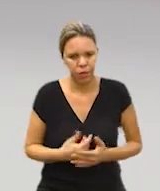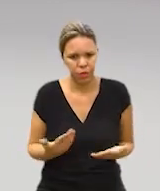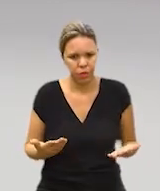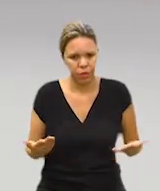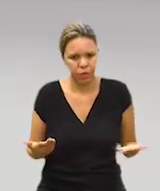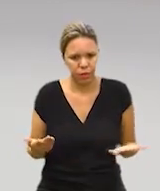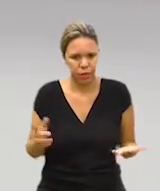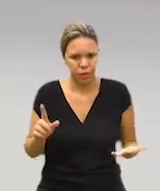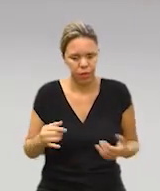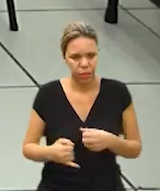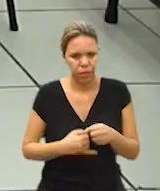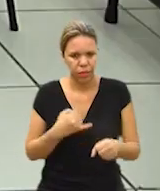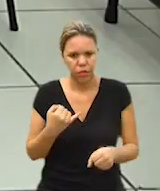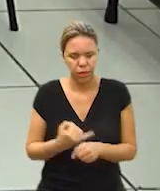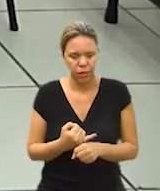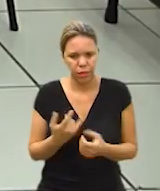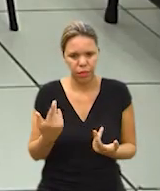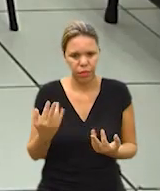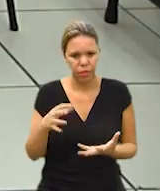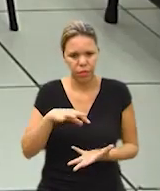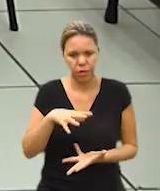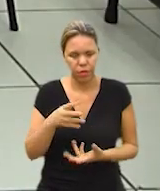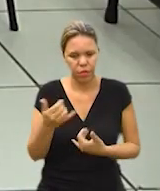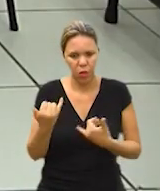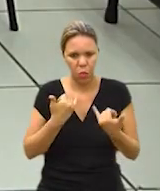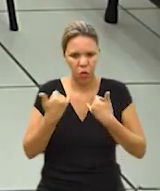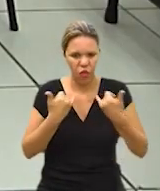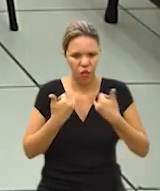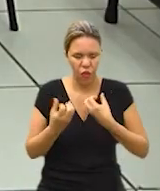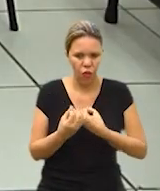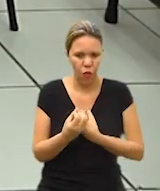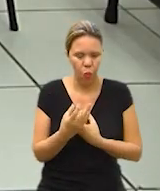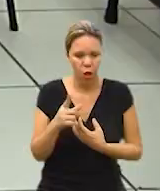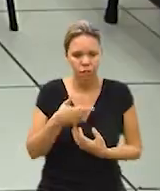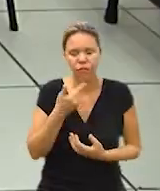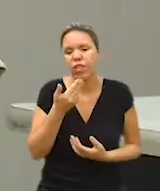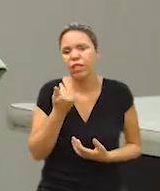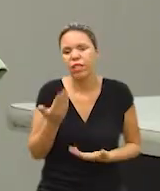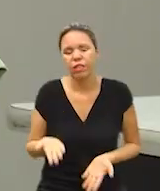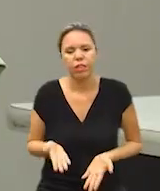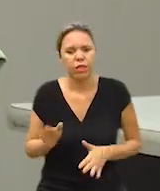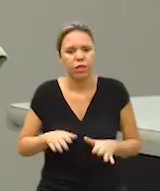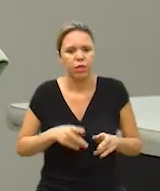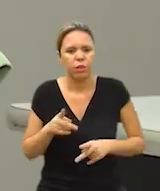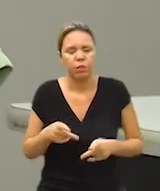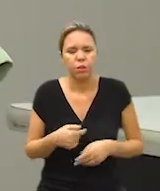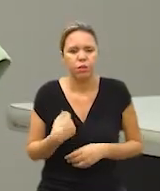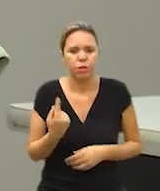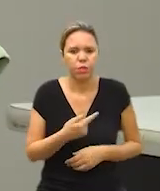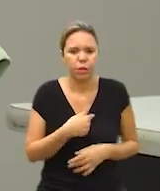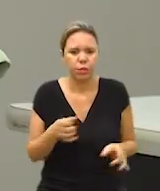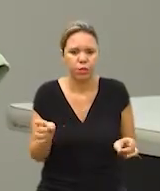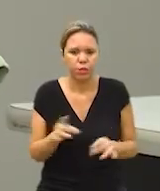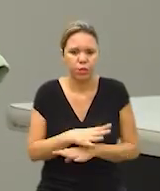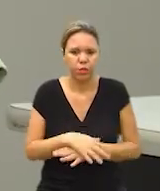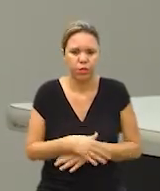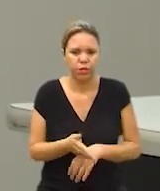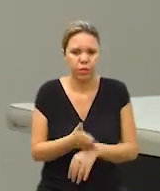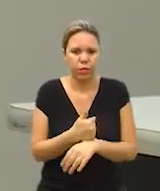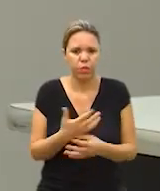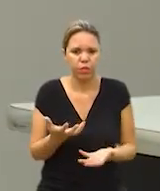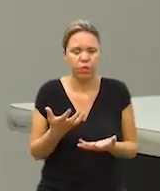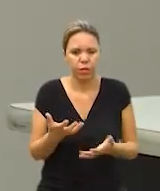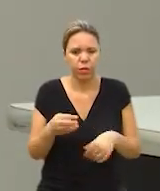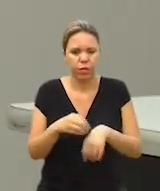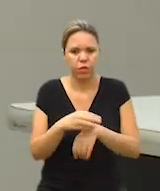Hoje a internet é um mundo, né, de informação. É, a facilidade, né? Às vezes a pessoa... A gente está terminando, mas antes eu